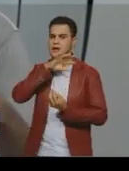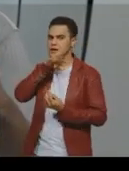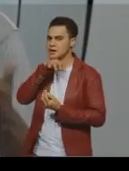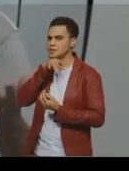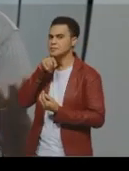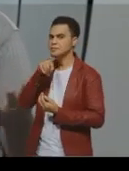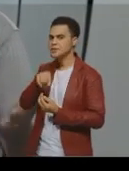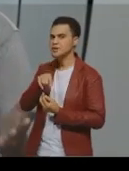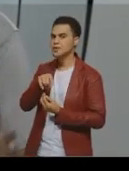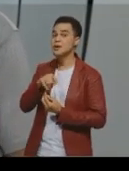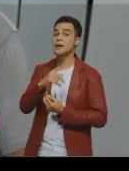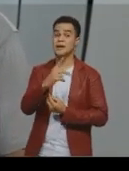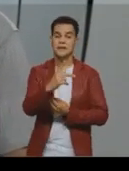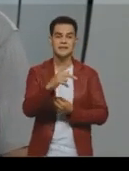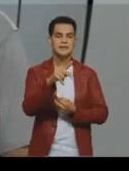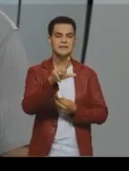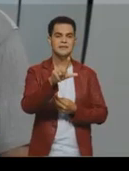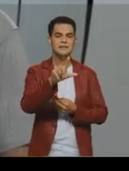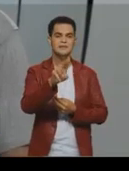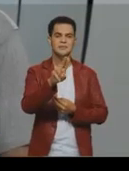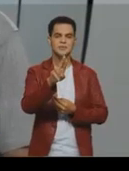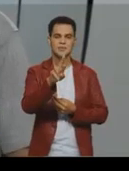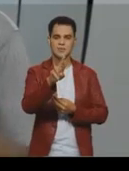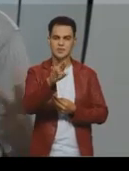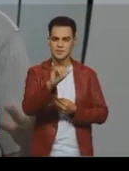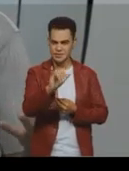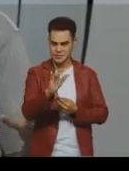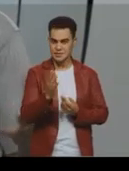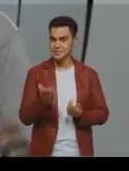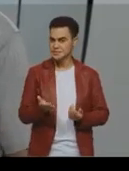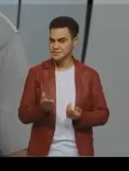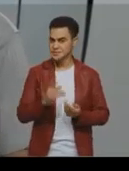organismos pluricelulares. E